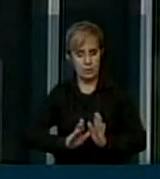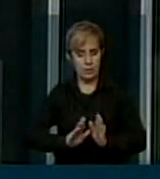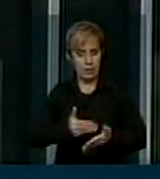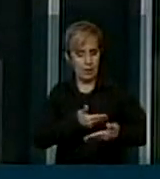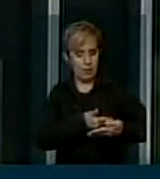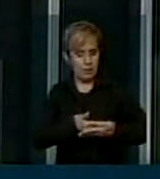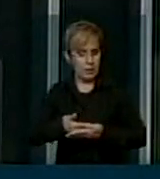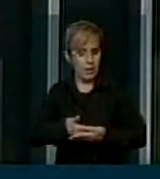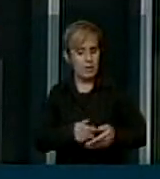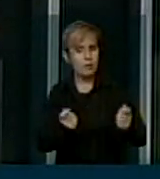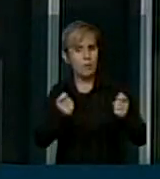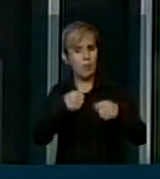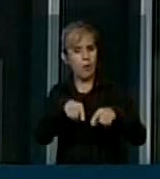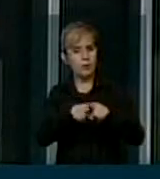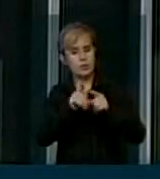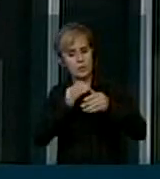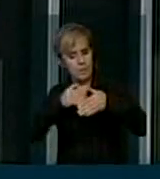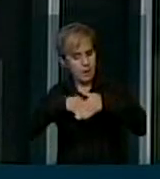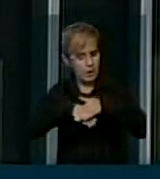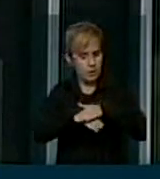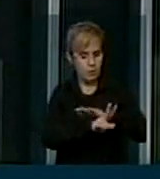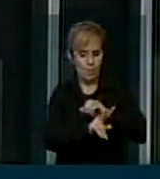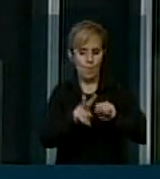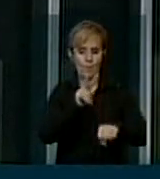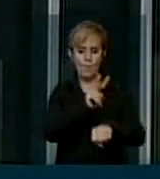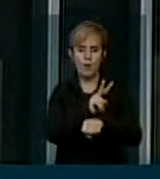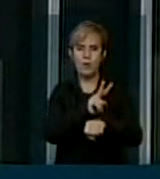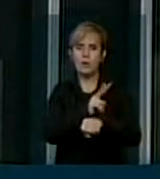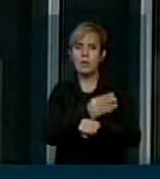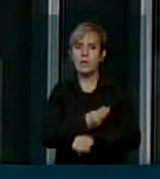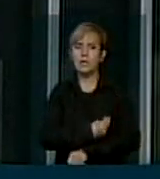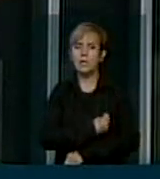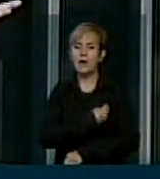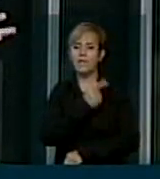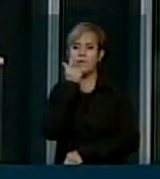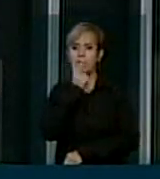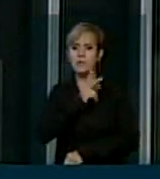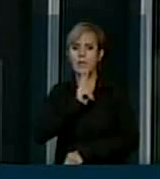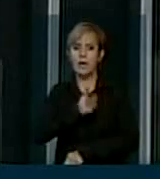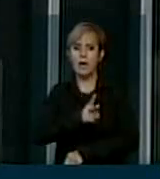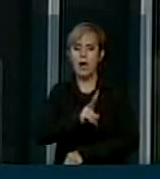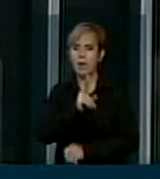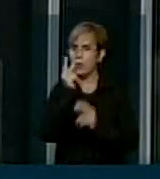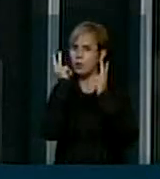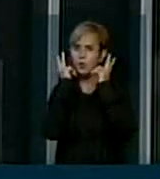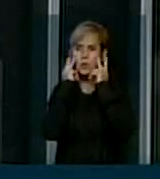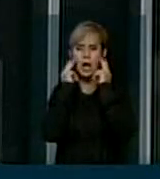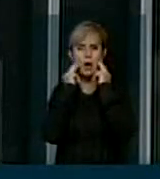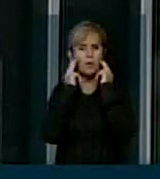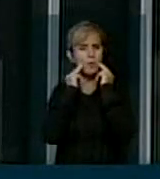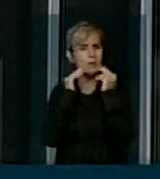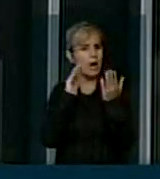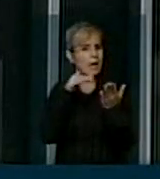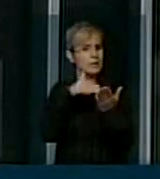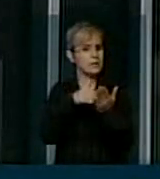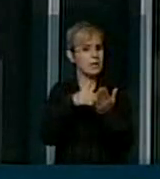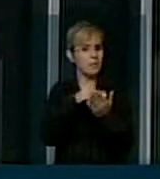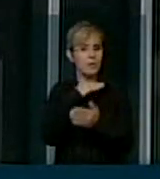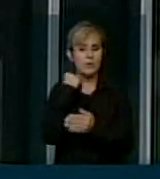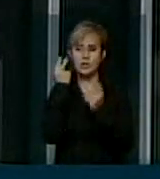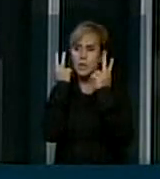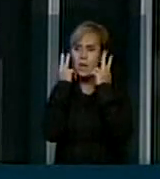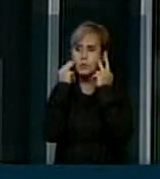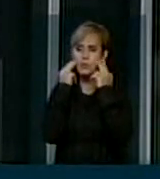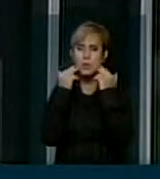criança seja colocada numa incubadora e a vida possa completar o seu ciclo natural. E que nós,